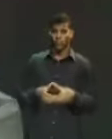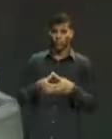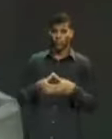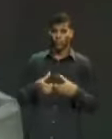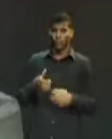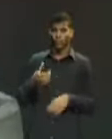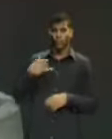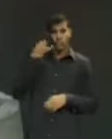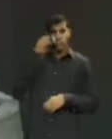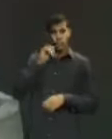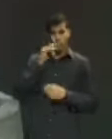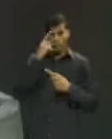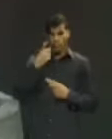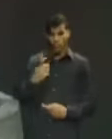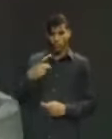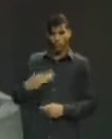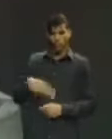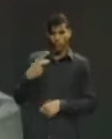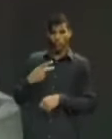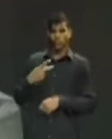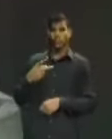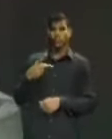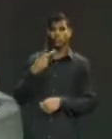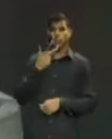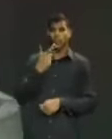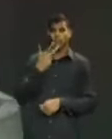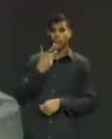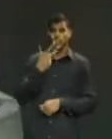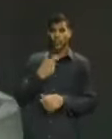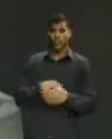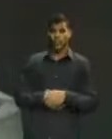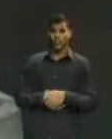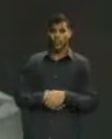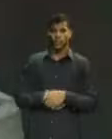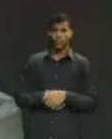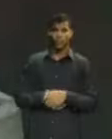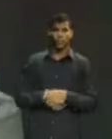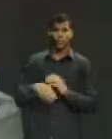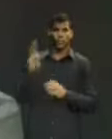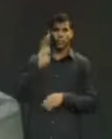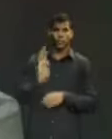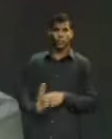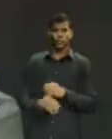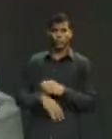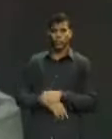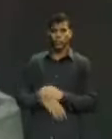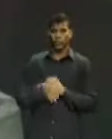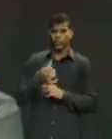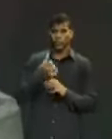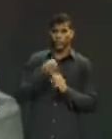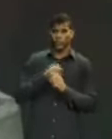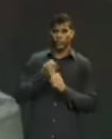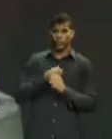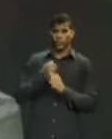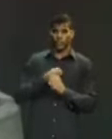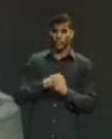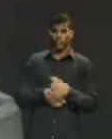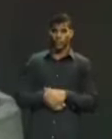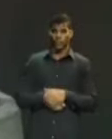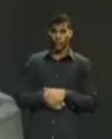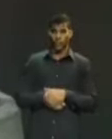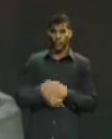à Violência deste caráter no Brasil. Nesses 6 anos, graças inclusive à